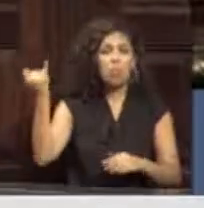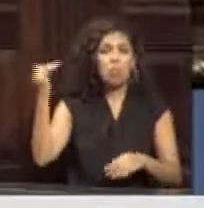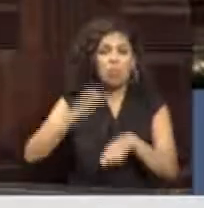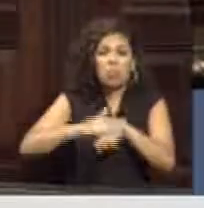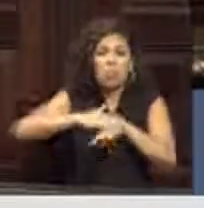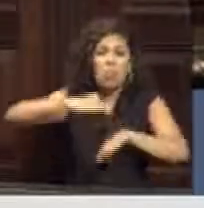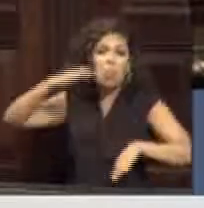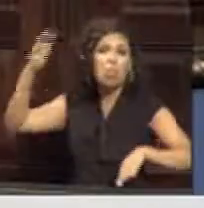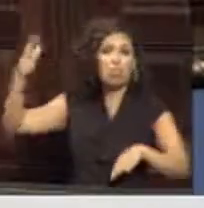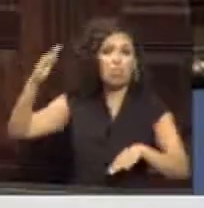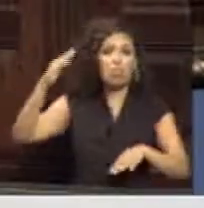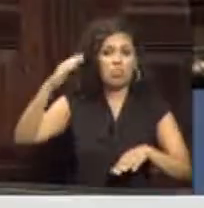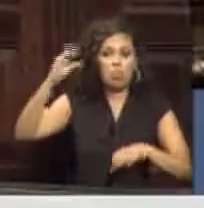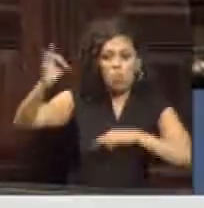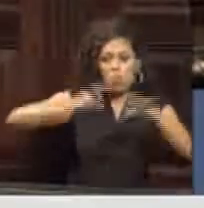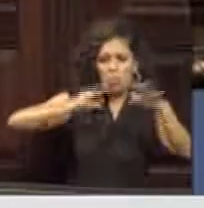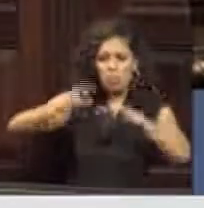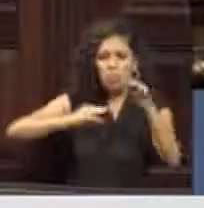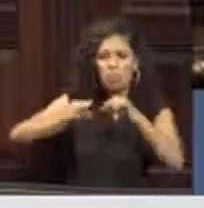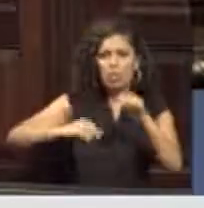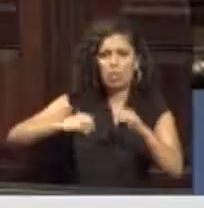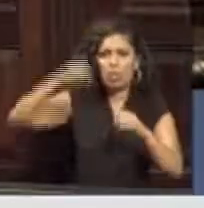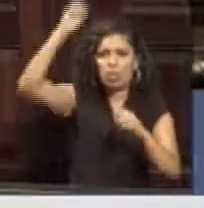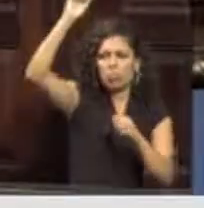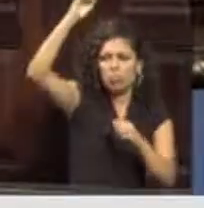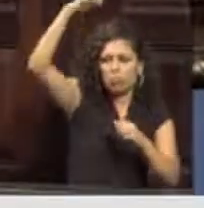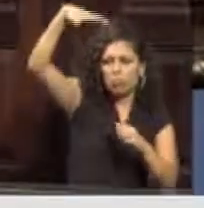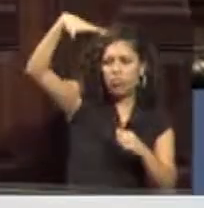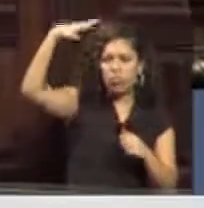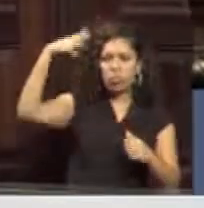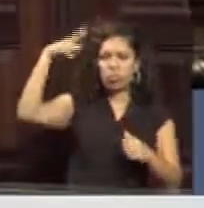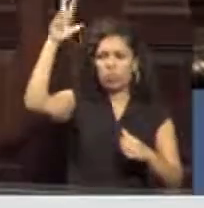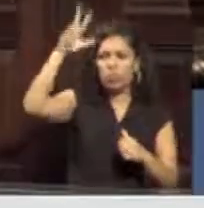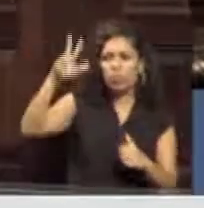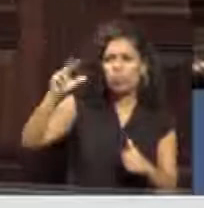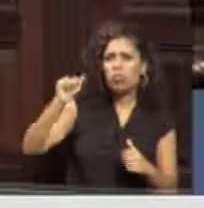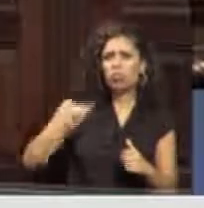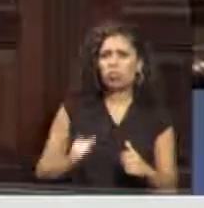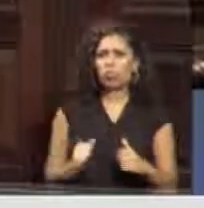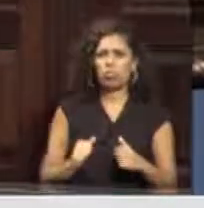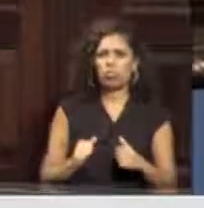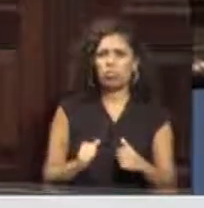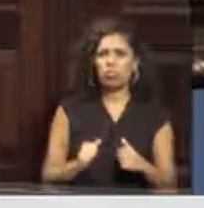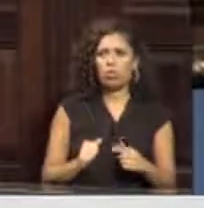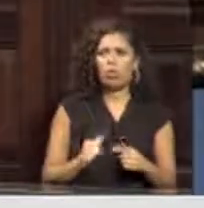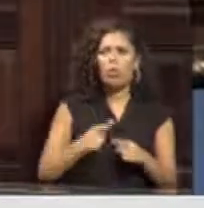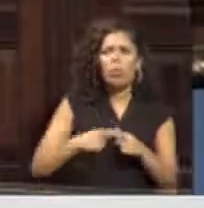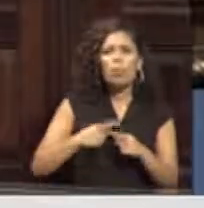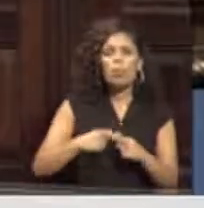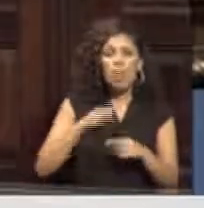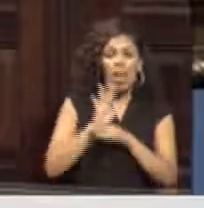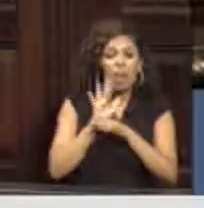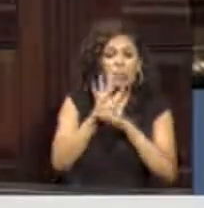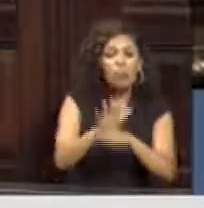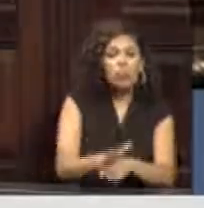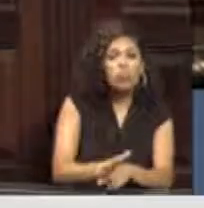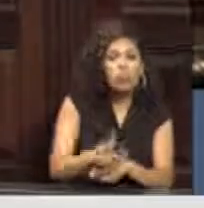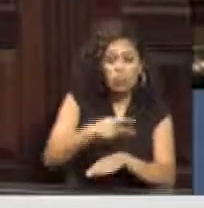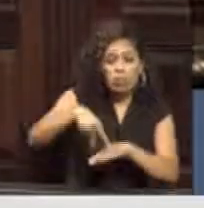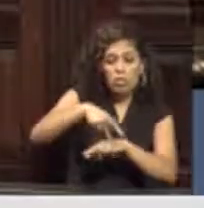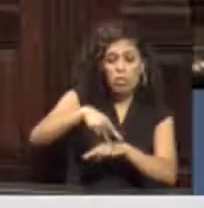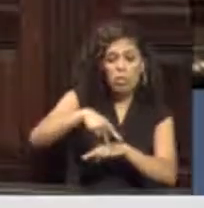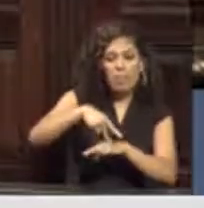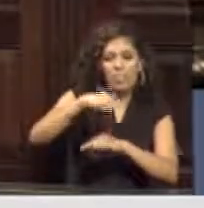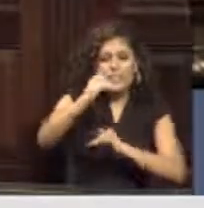do Estado, exatamente porque é indispensável para o desenvolvimento do país.